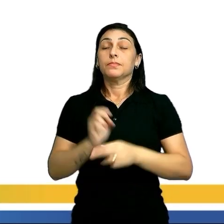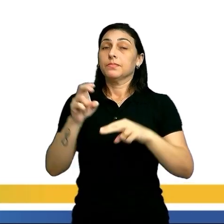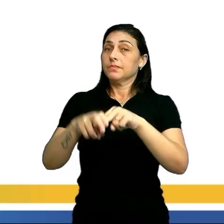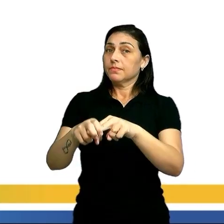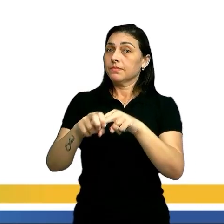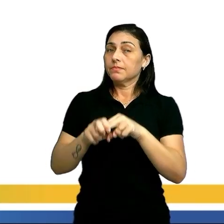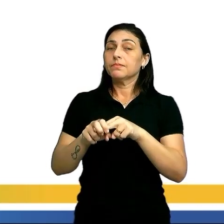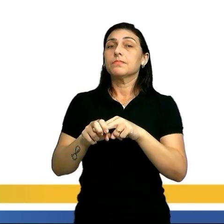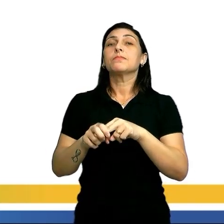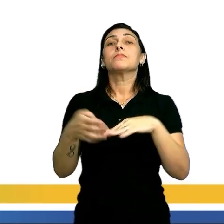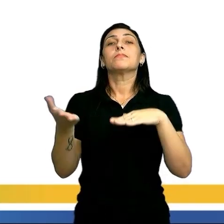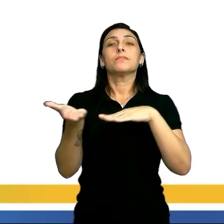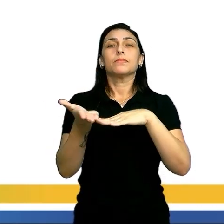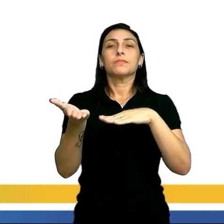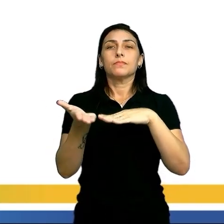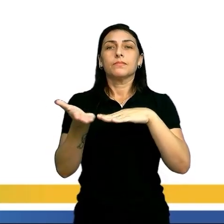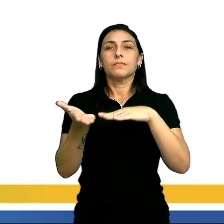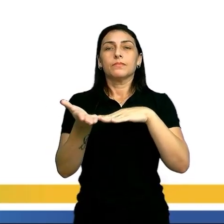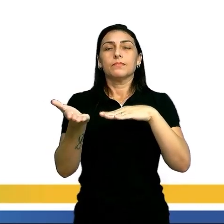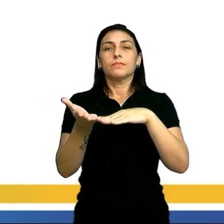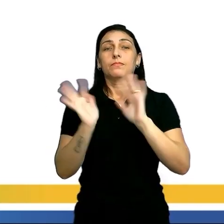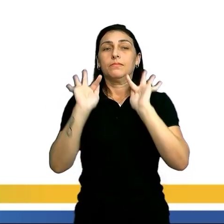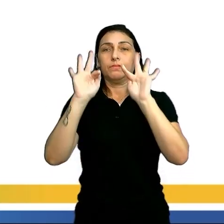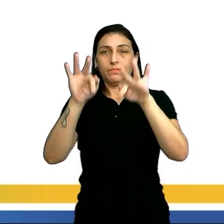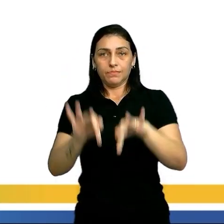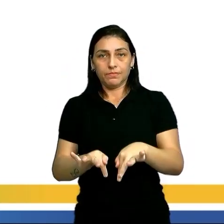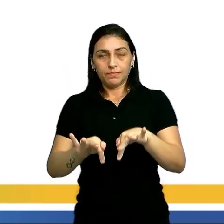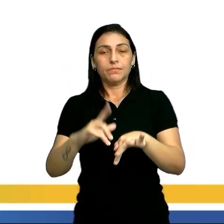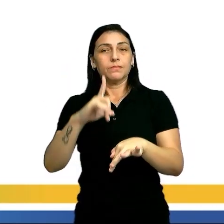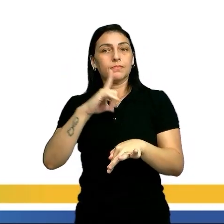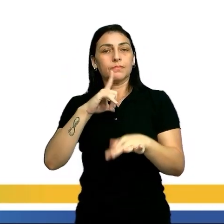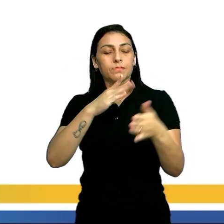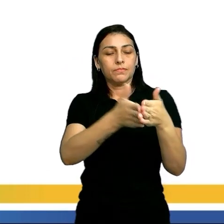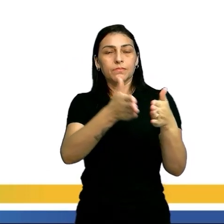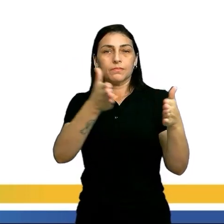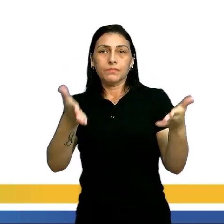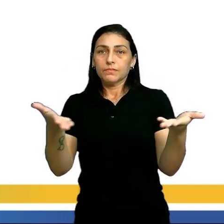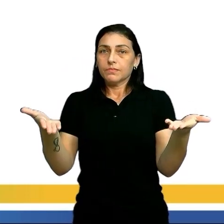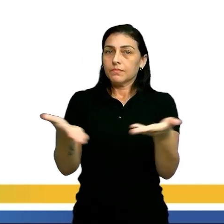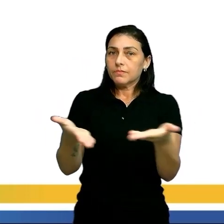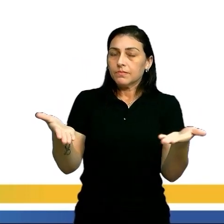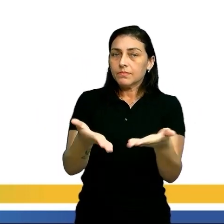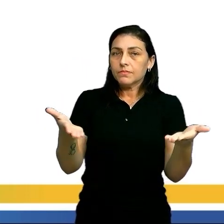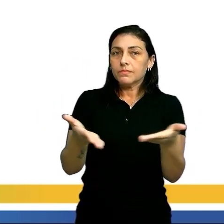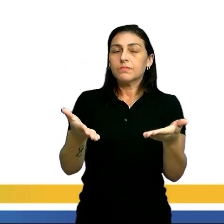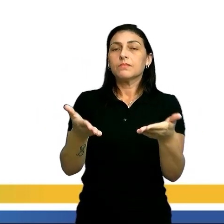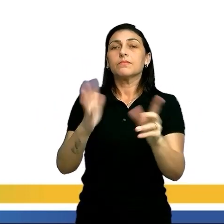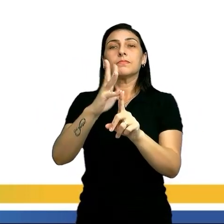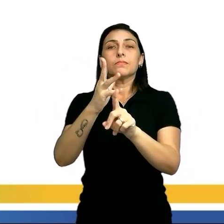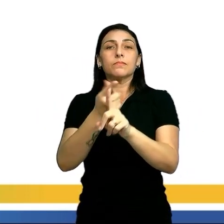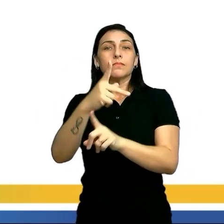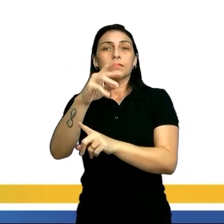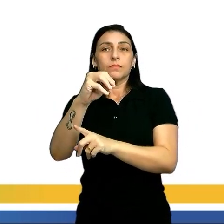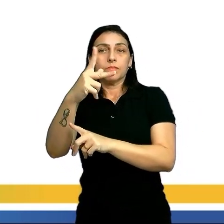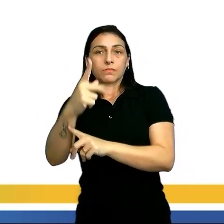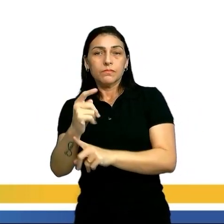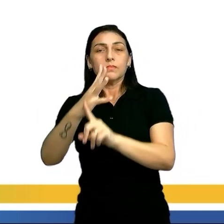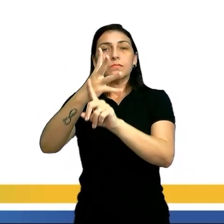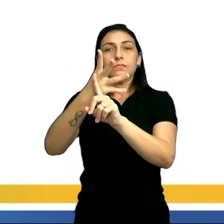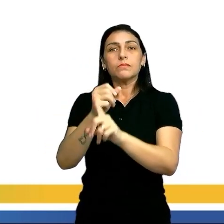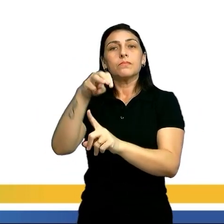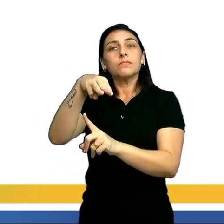Portanto, Idade Contemporânea, finalizando aí, temos os períodos atuais, a arte pop, a